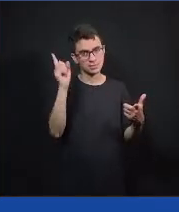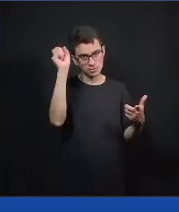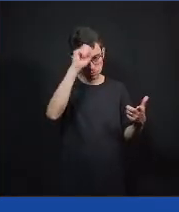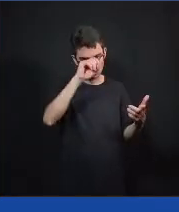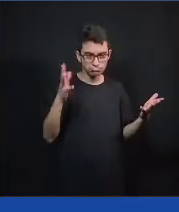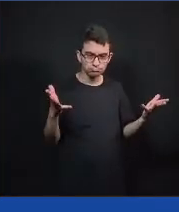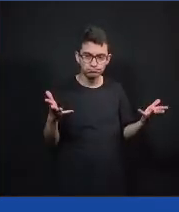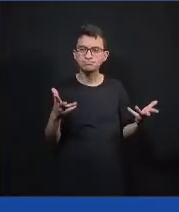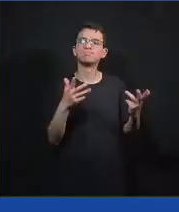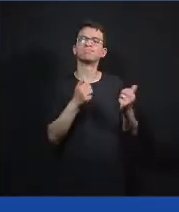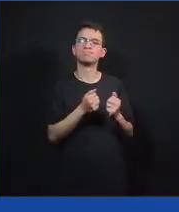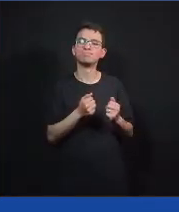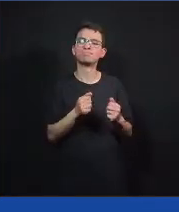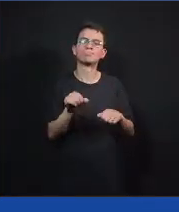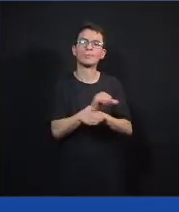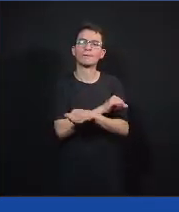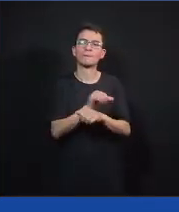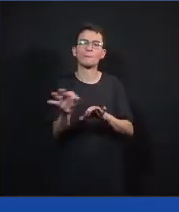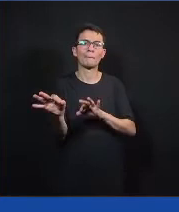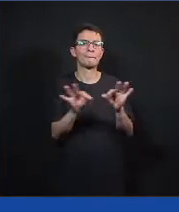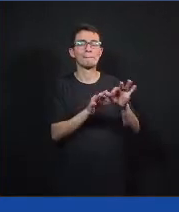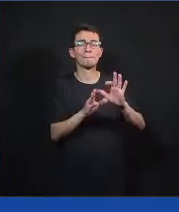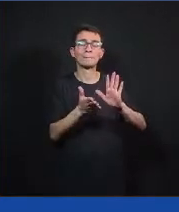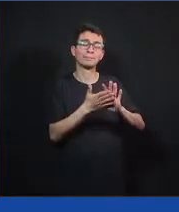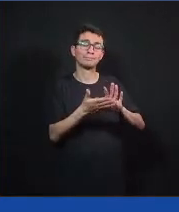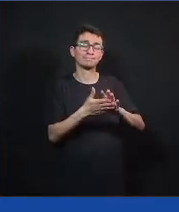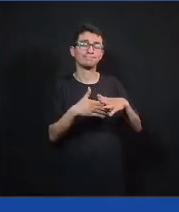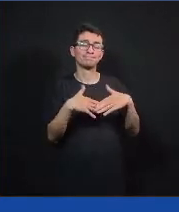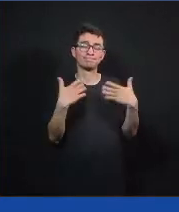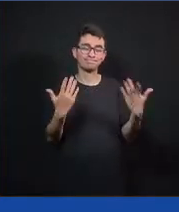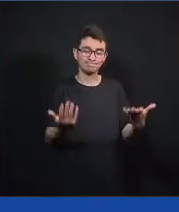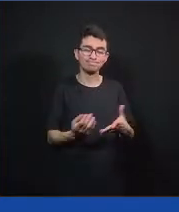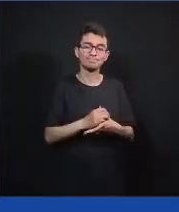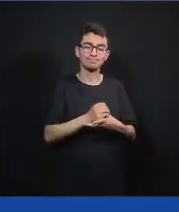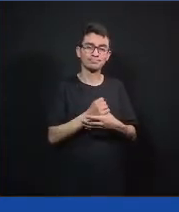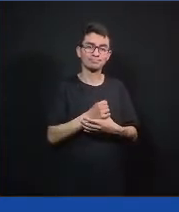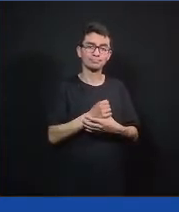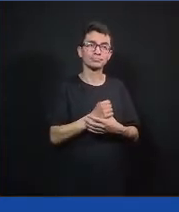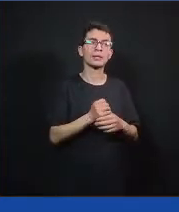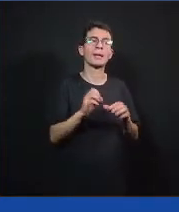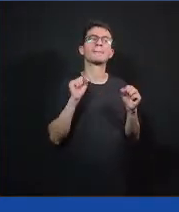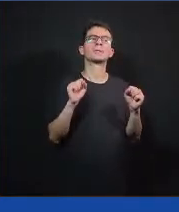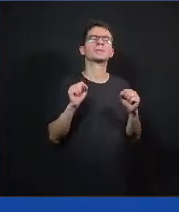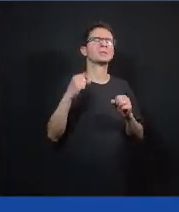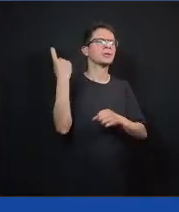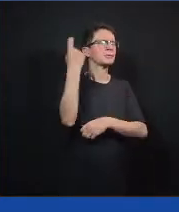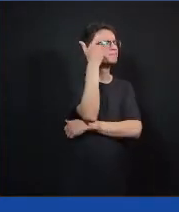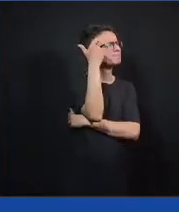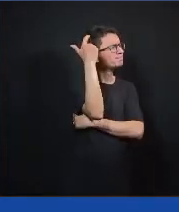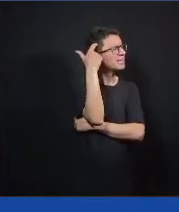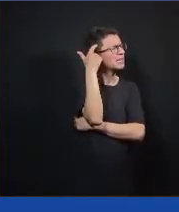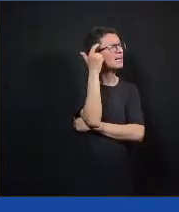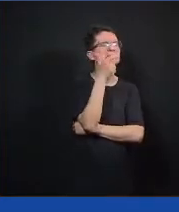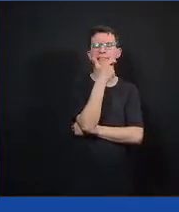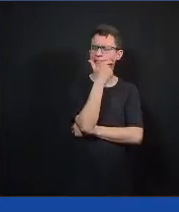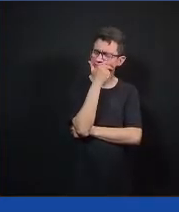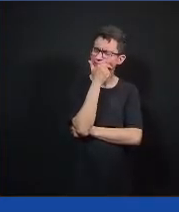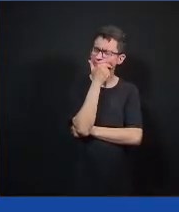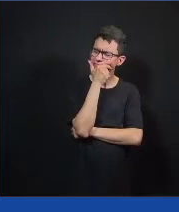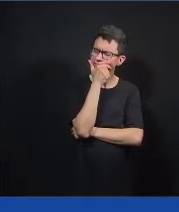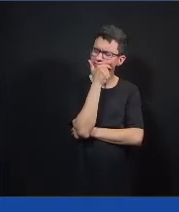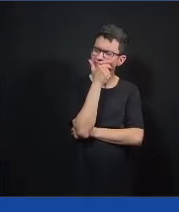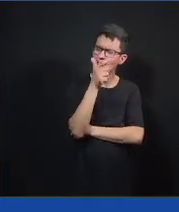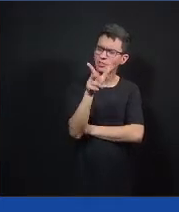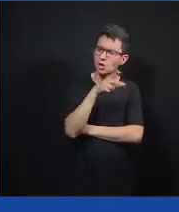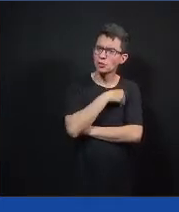maioria simples de projeto de lei, enfim. Isso pode levar a gente a pensar, poxa vida, será que não